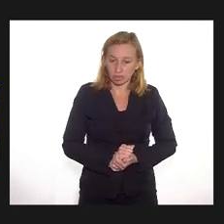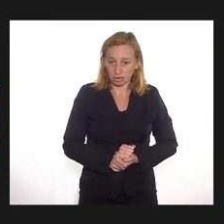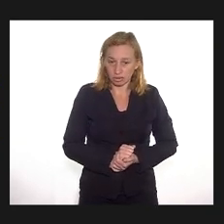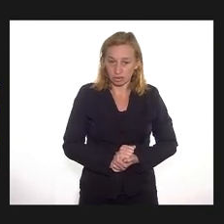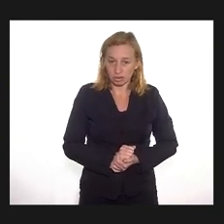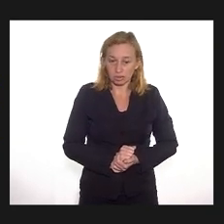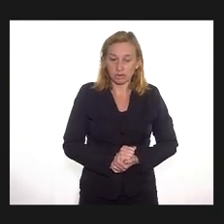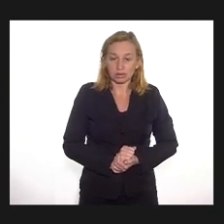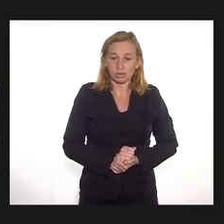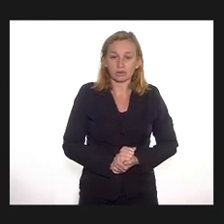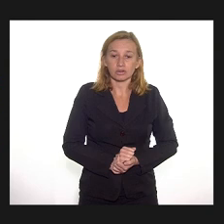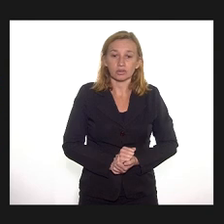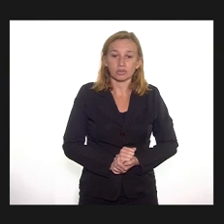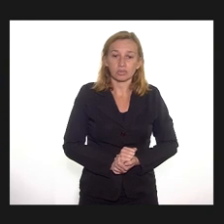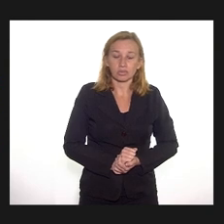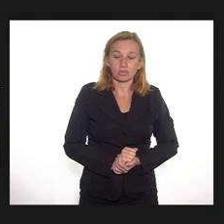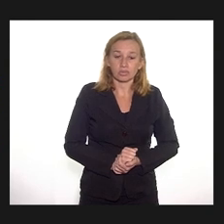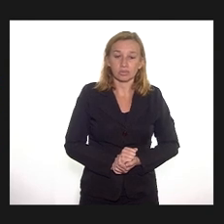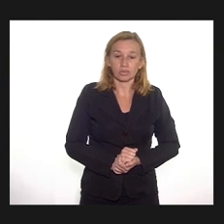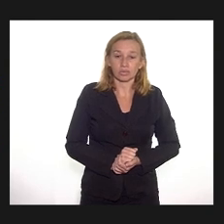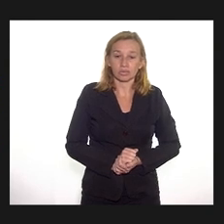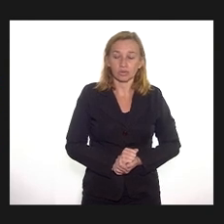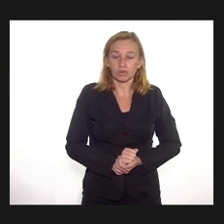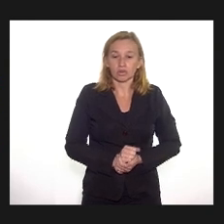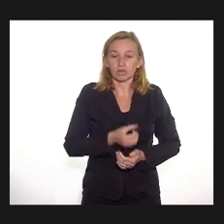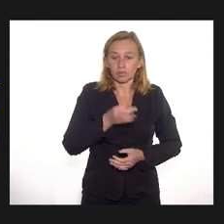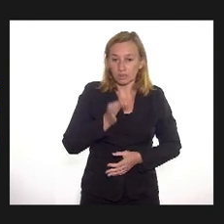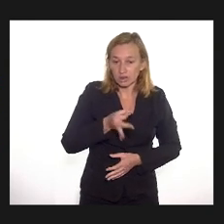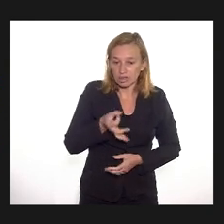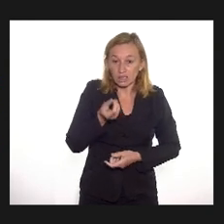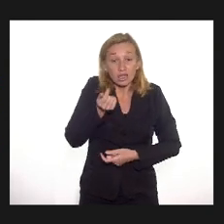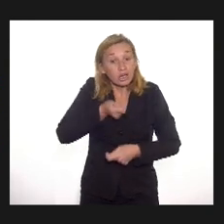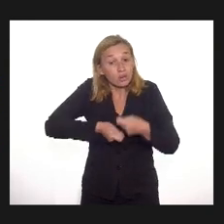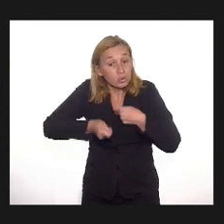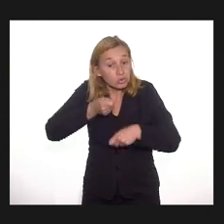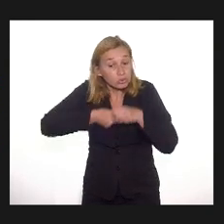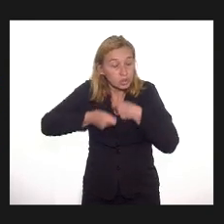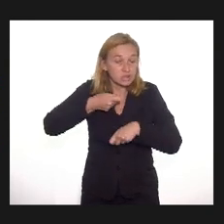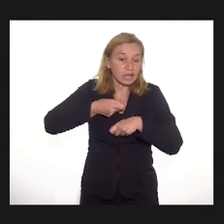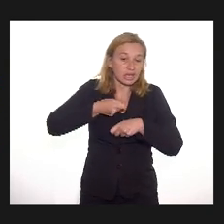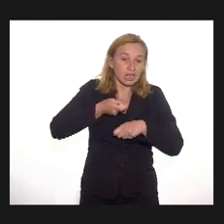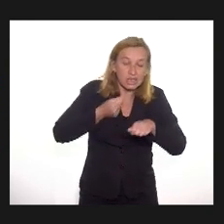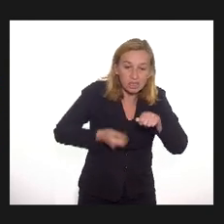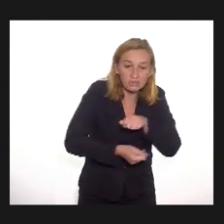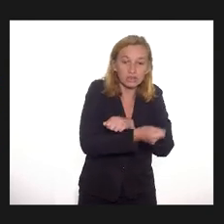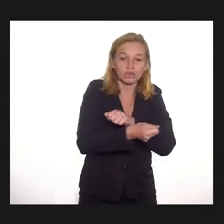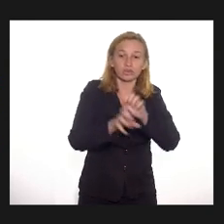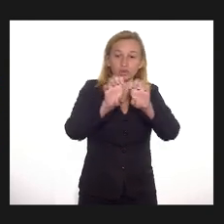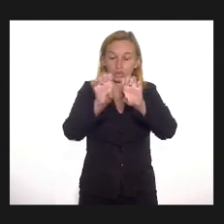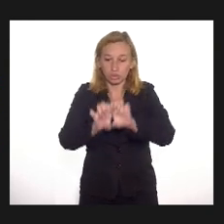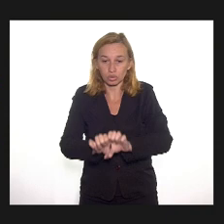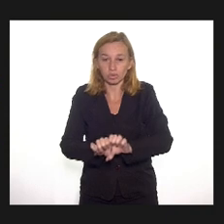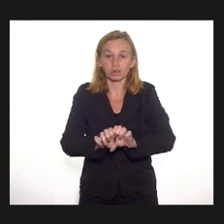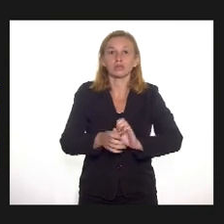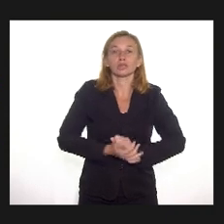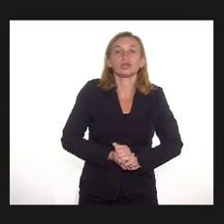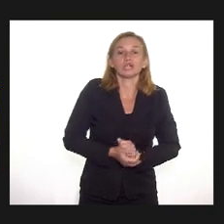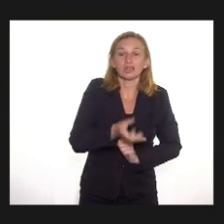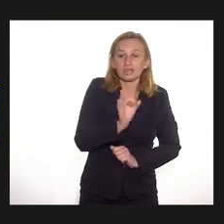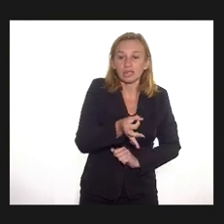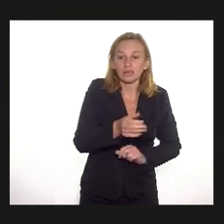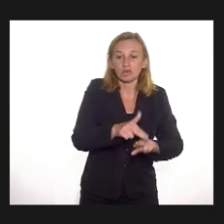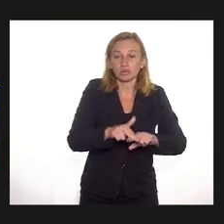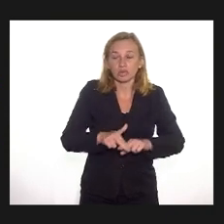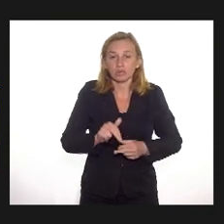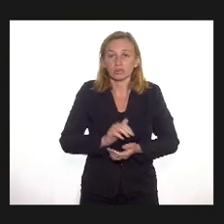um critério lógico para que, economizando, possamos investir em infraestrutura. Justamente por